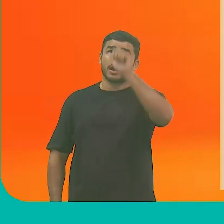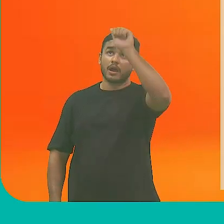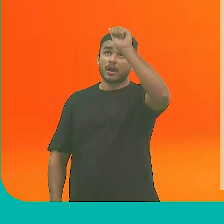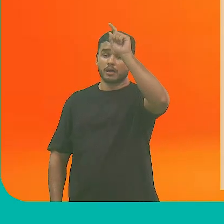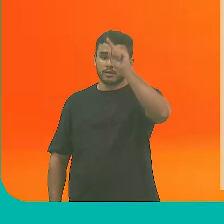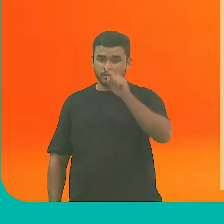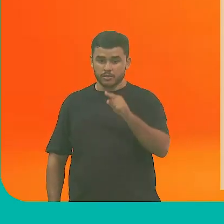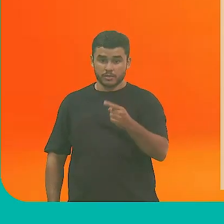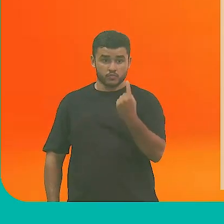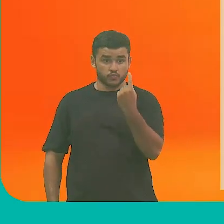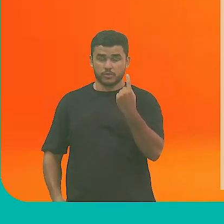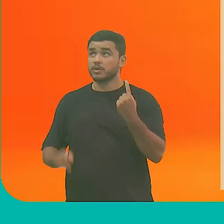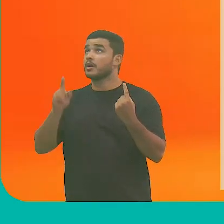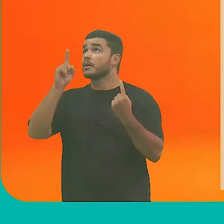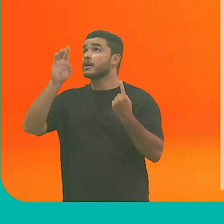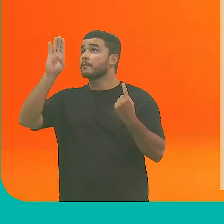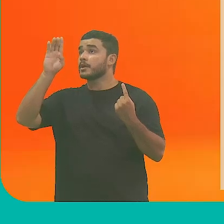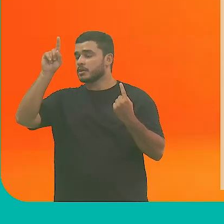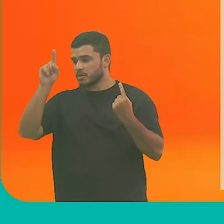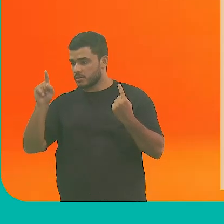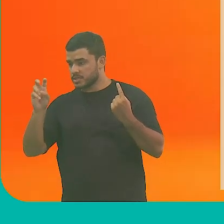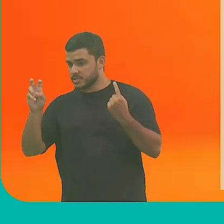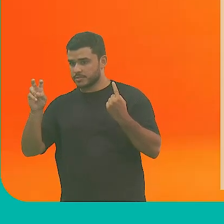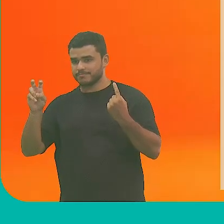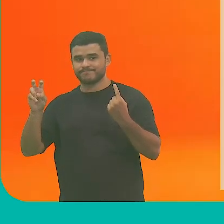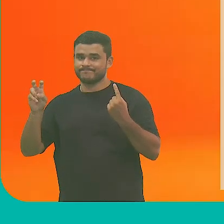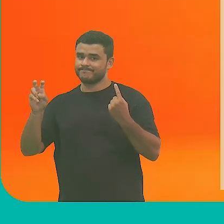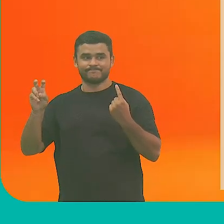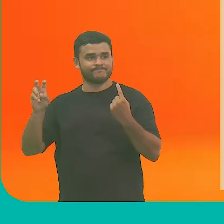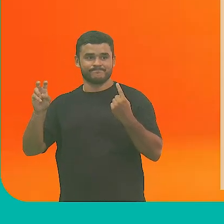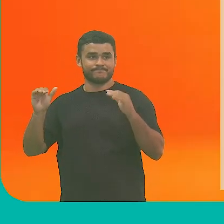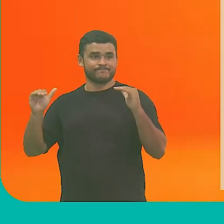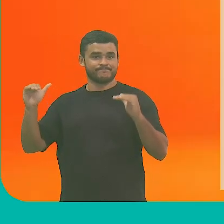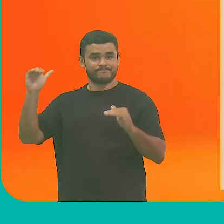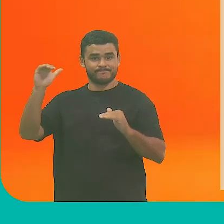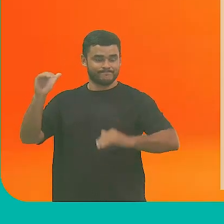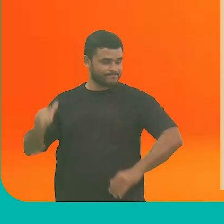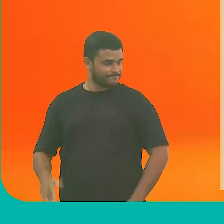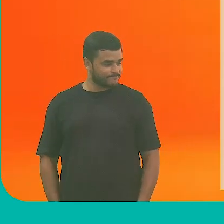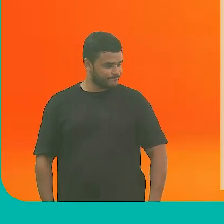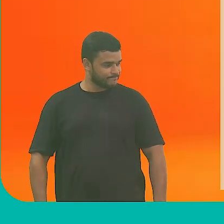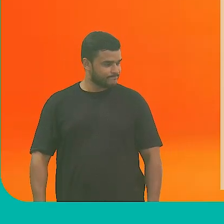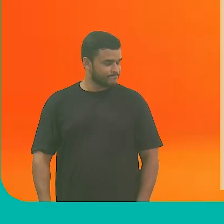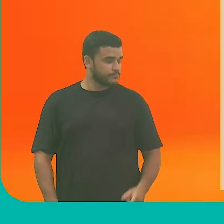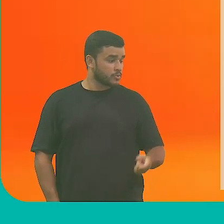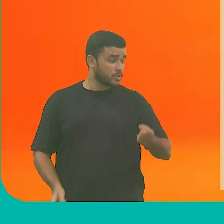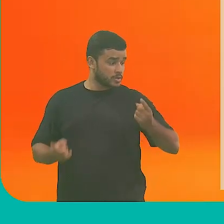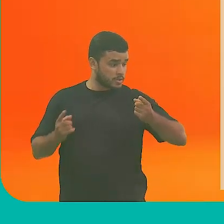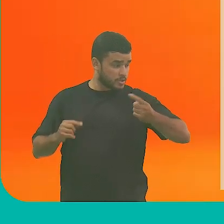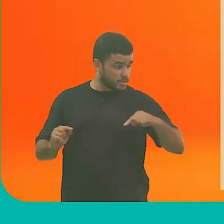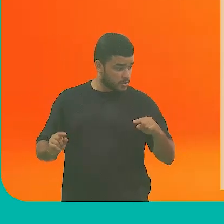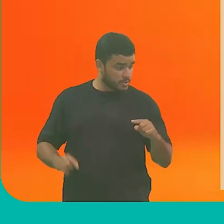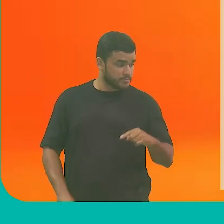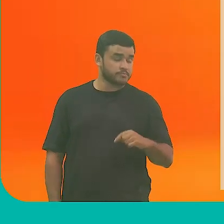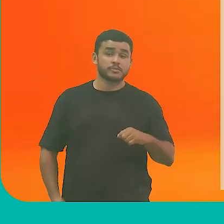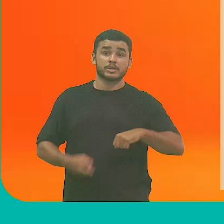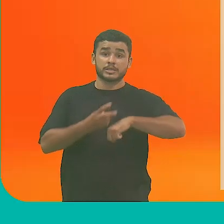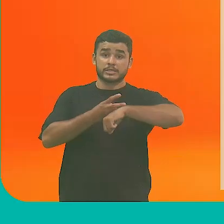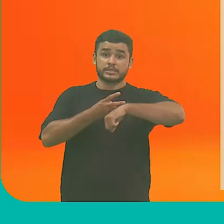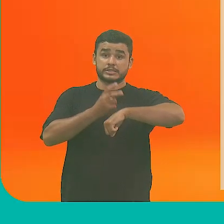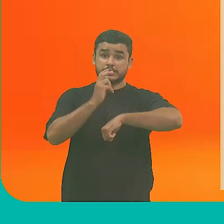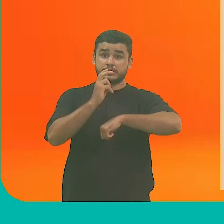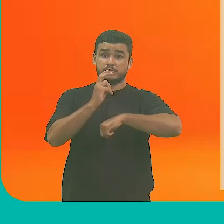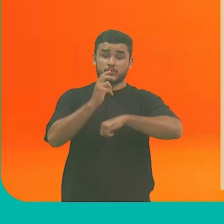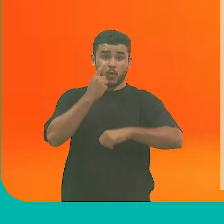é, 5. Não, ó. E às 17 horas, a A, ela